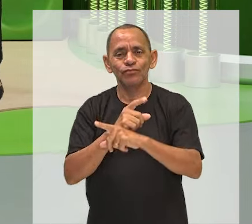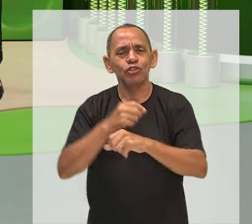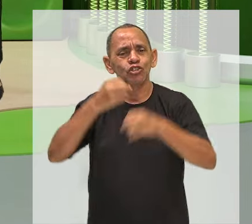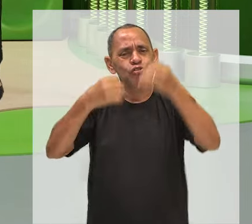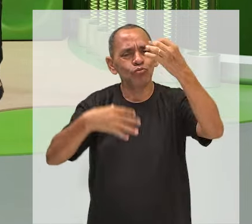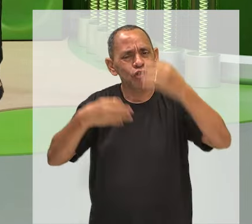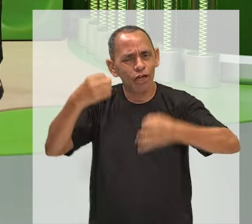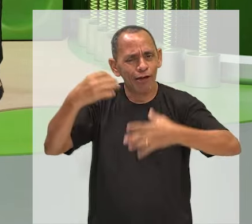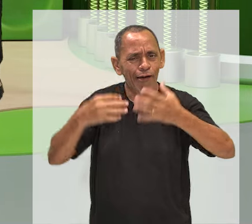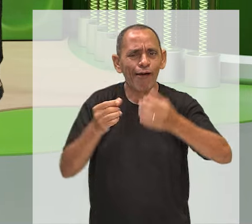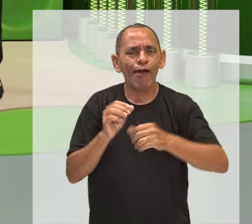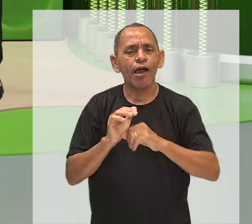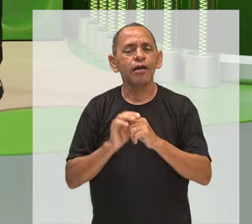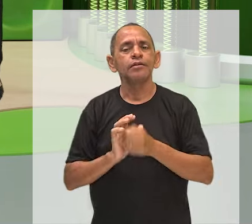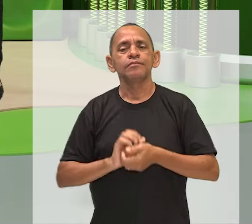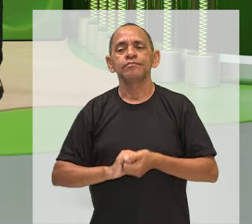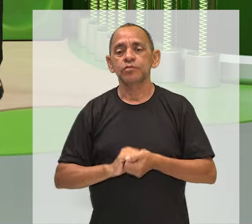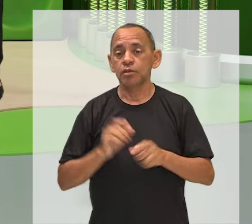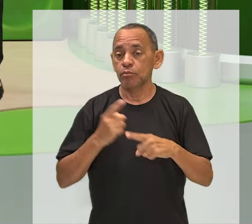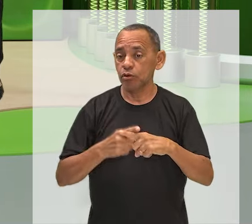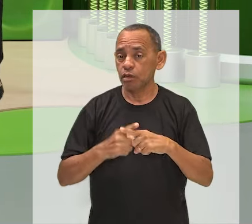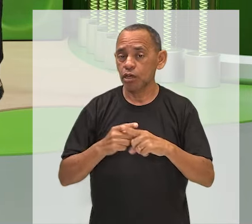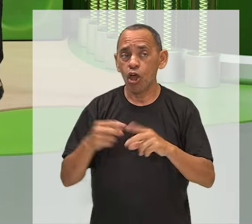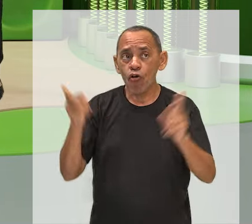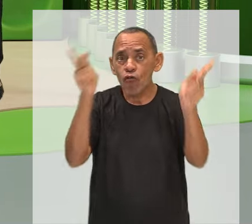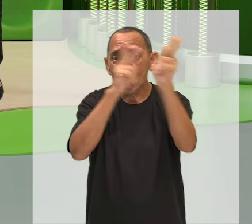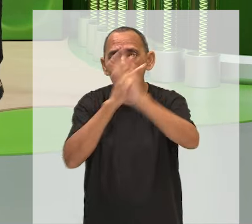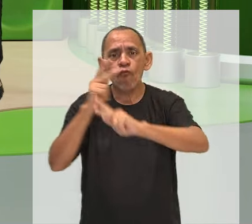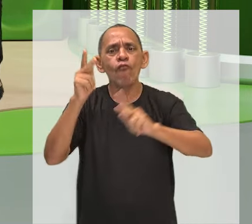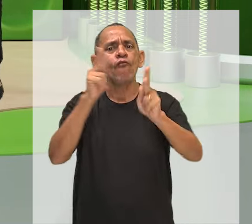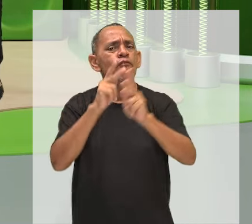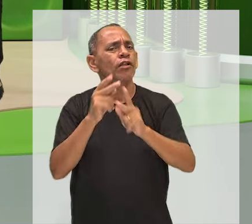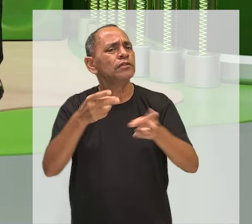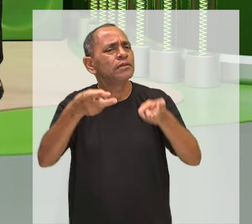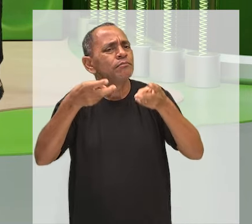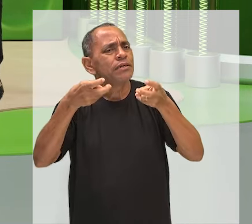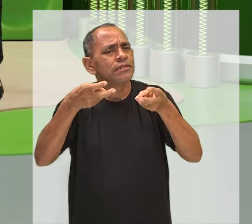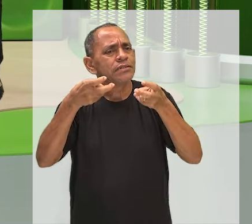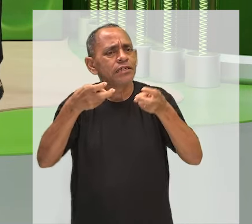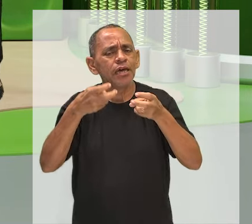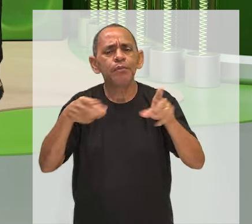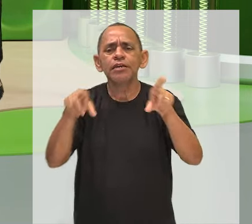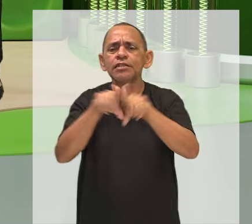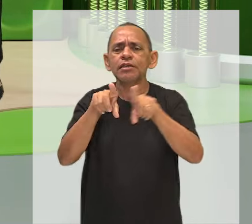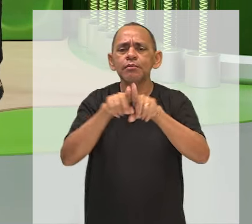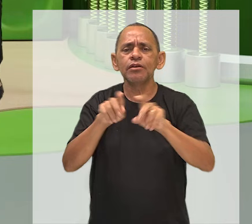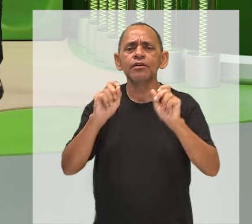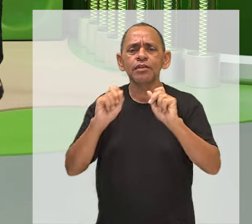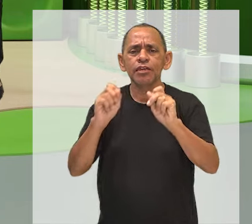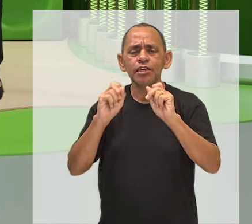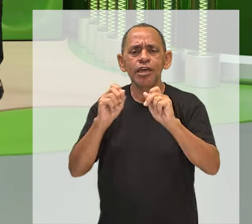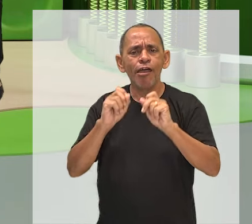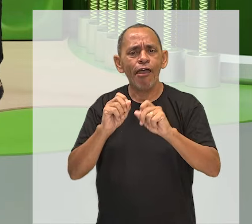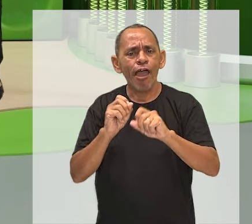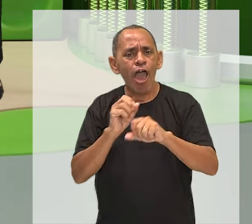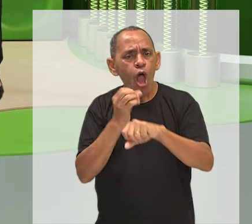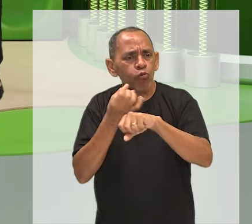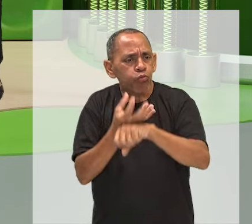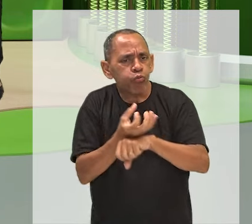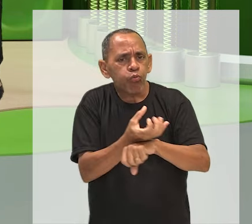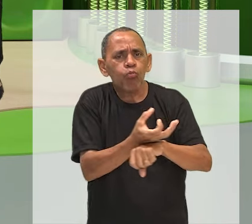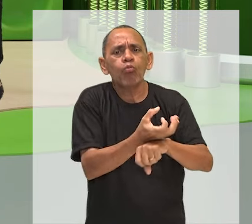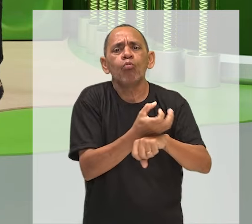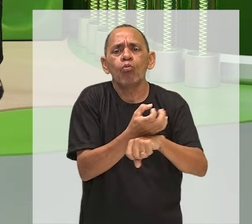na maioria das vezes, mas o vento, como você pode perceber, ele é também aí uma fonte de